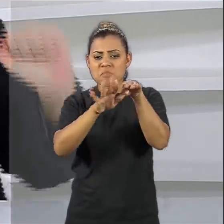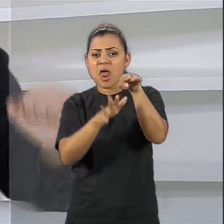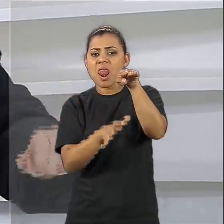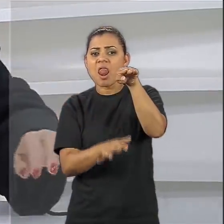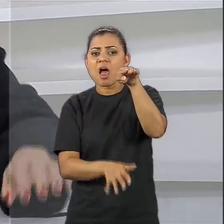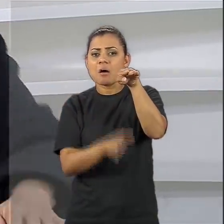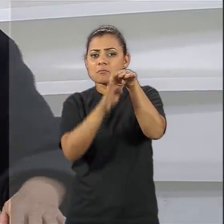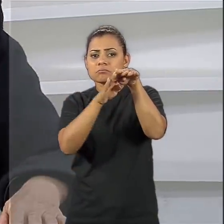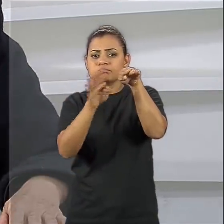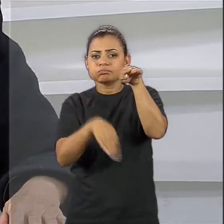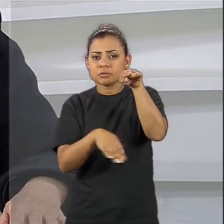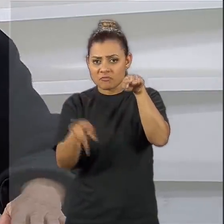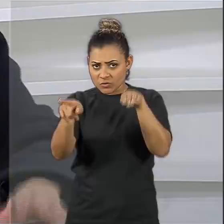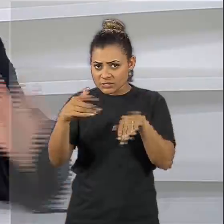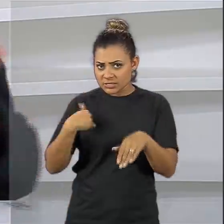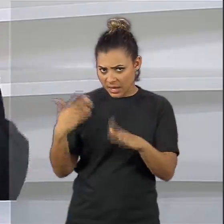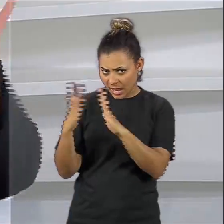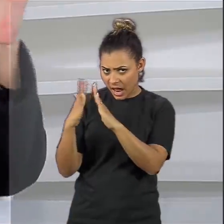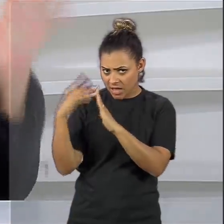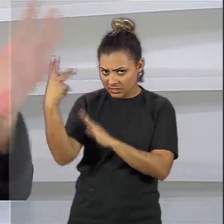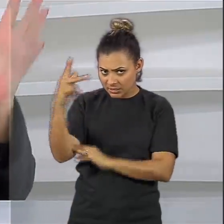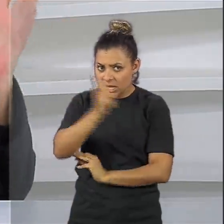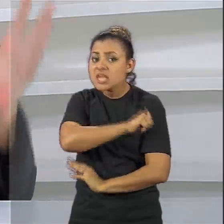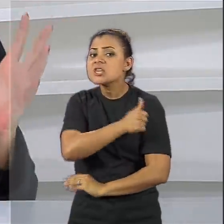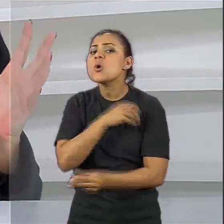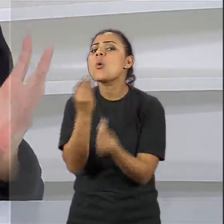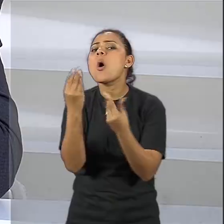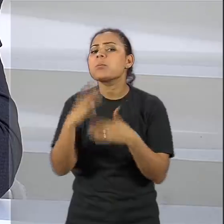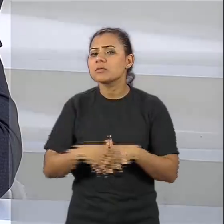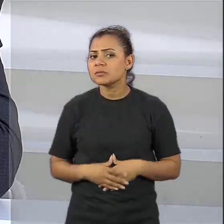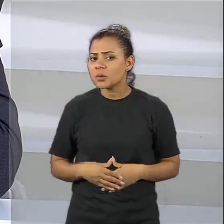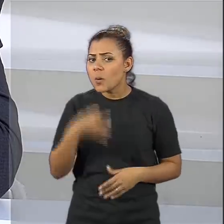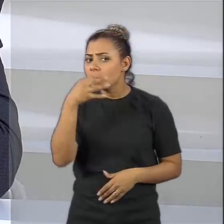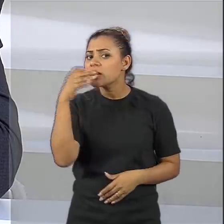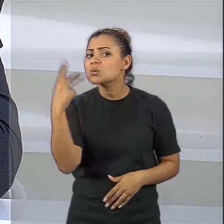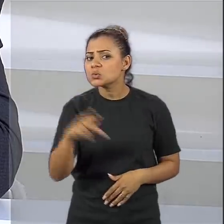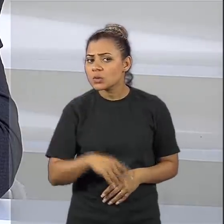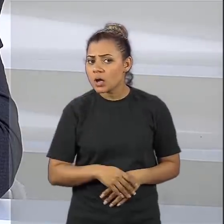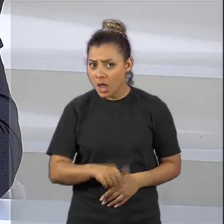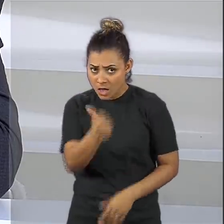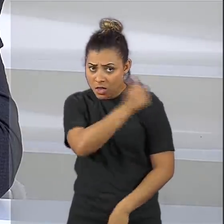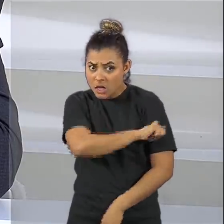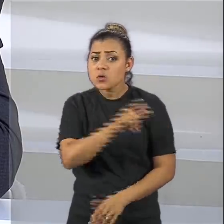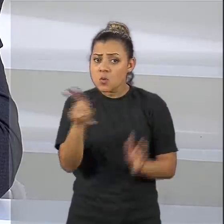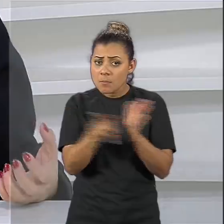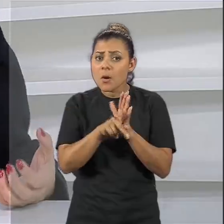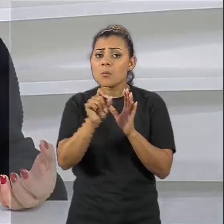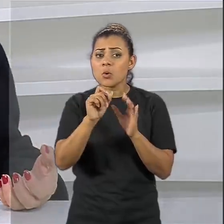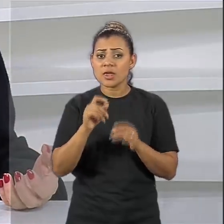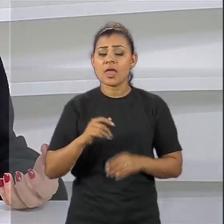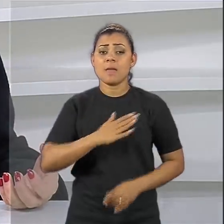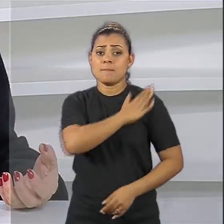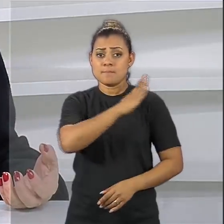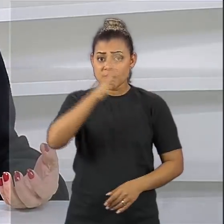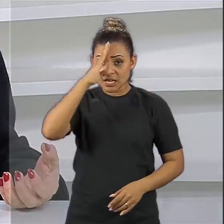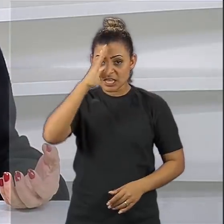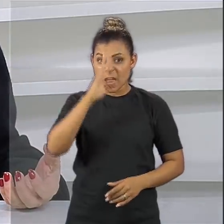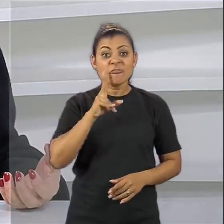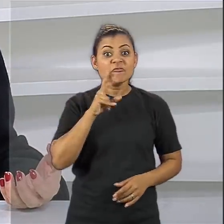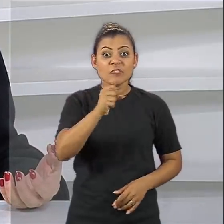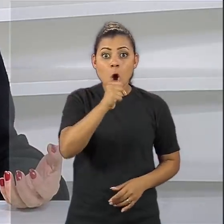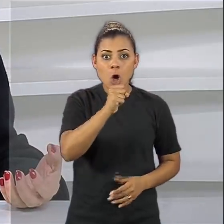Você que mora no Rio, Ascânio, como é que é o Rio? O Rio é um reduto militar muito forte, porque tem